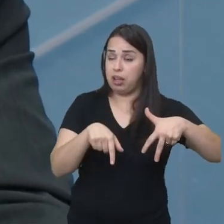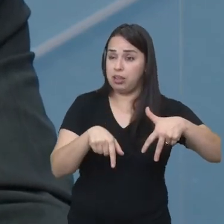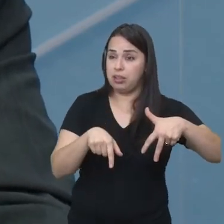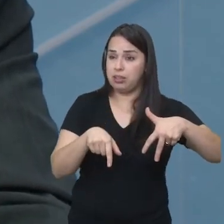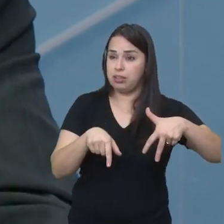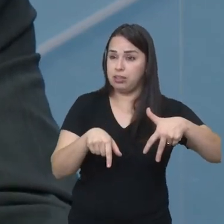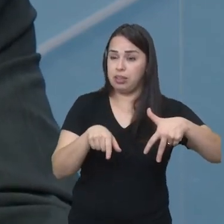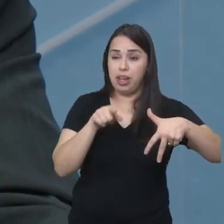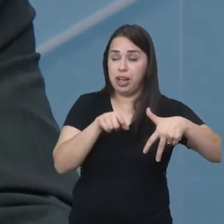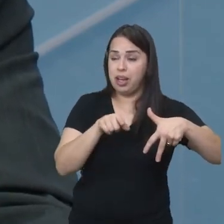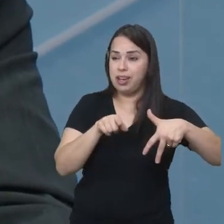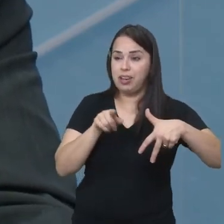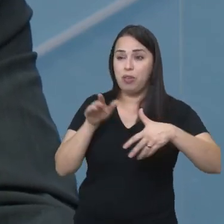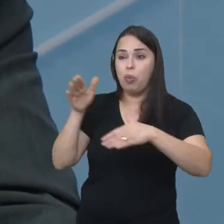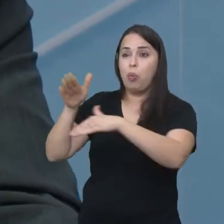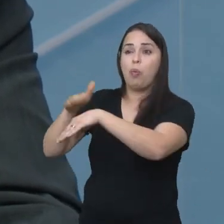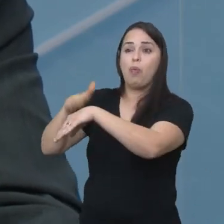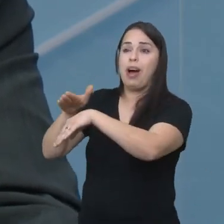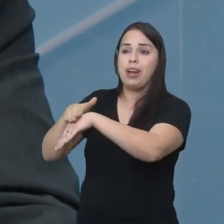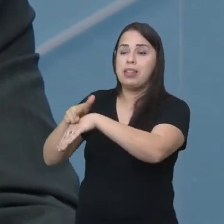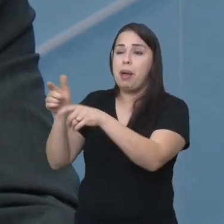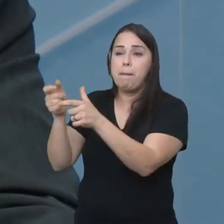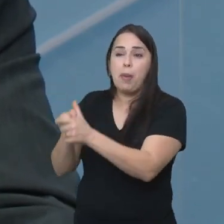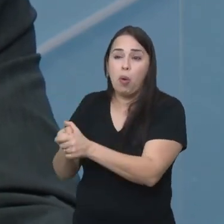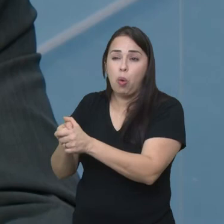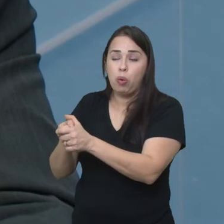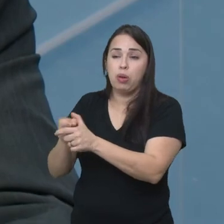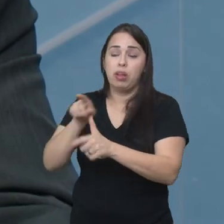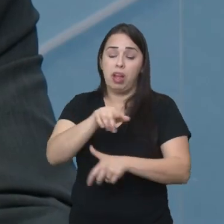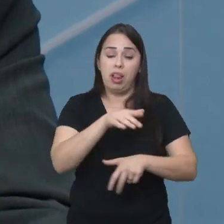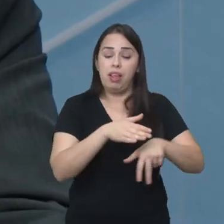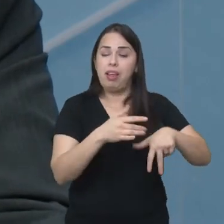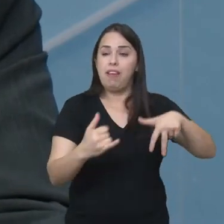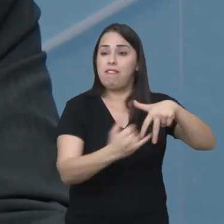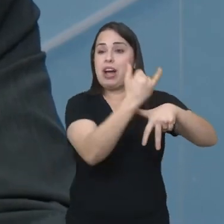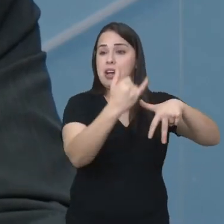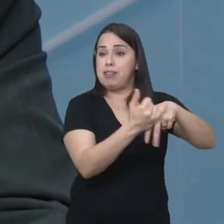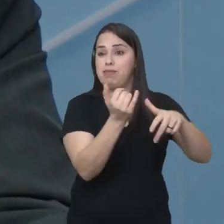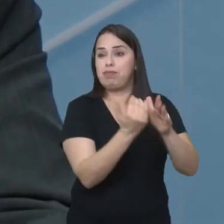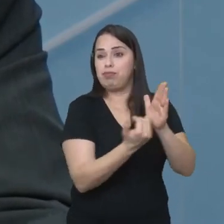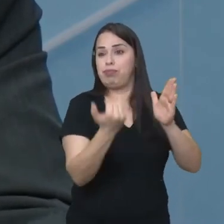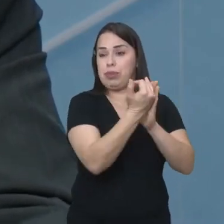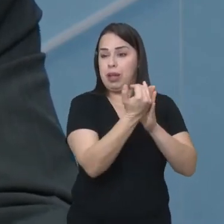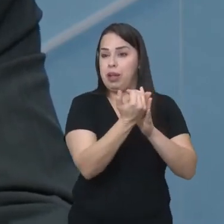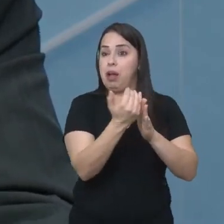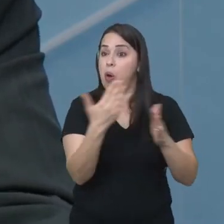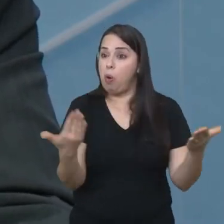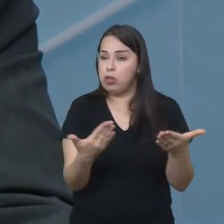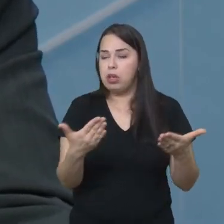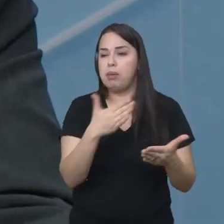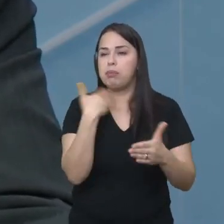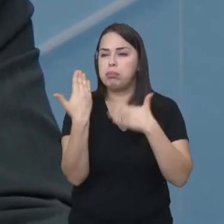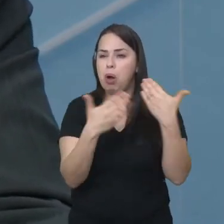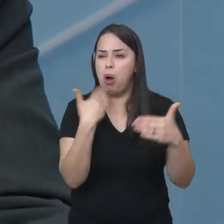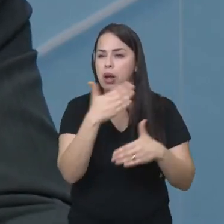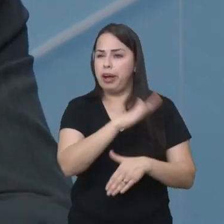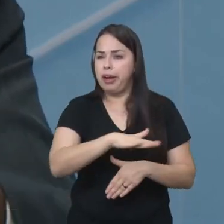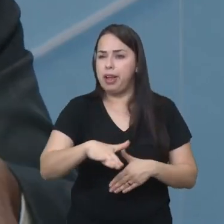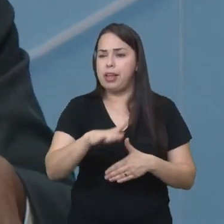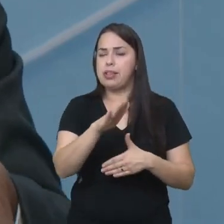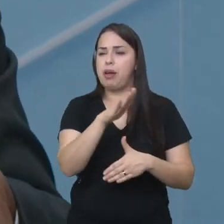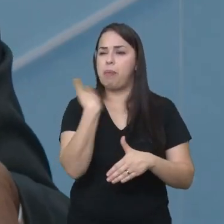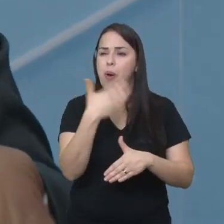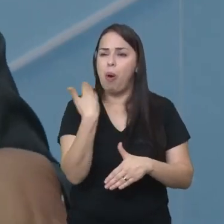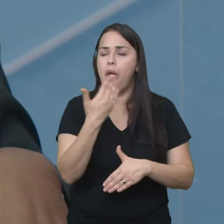violência, né? Então você vê que hoje morre muito mais crianças, morre muito mais adolescentes, né? E essa violência que está aí, se